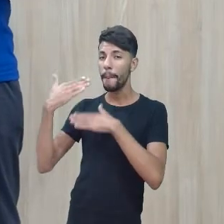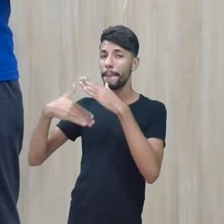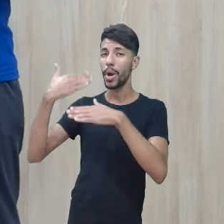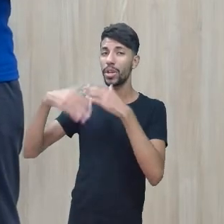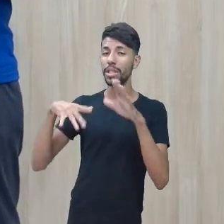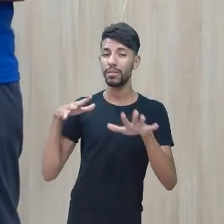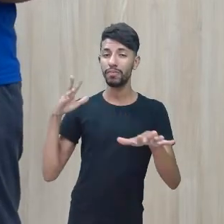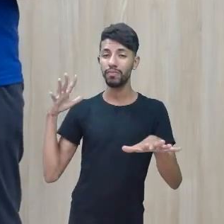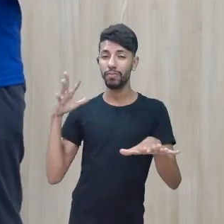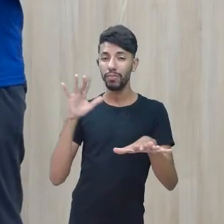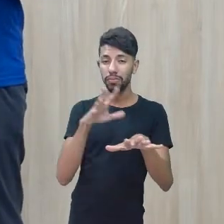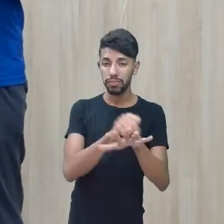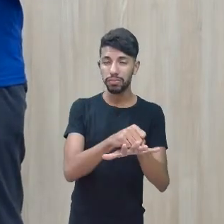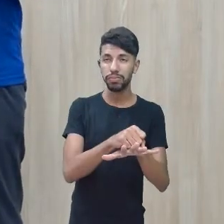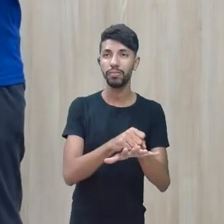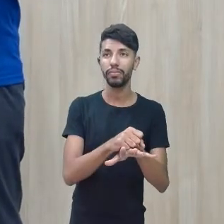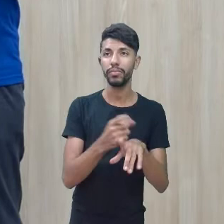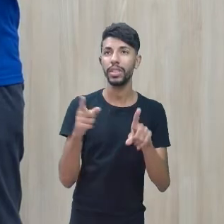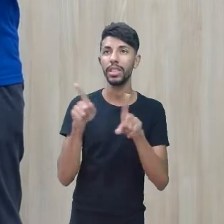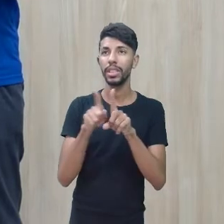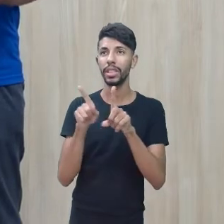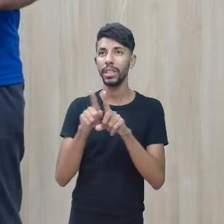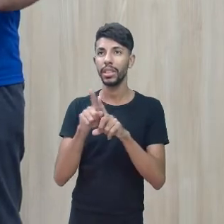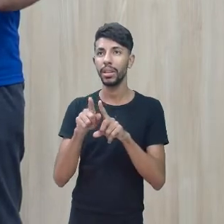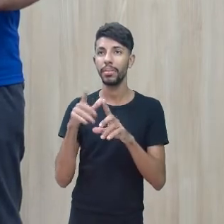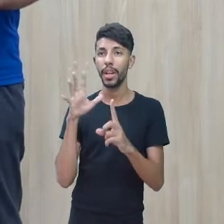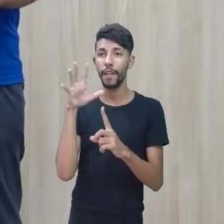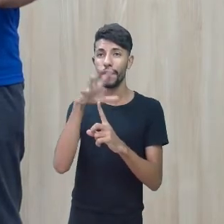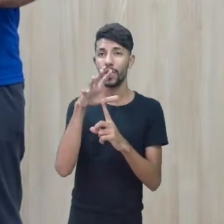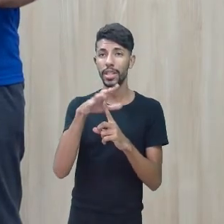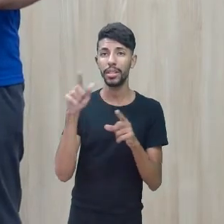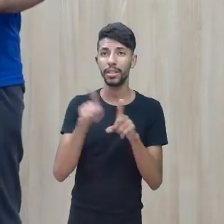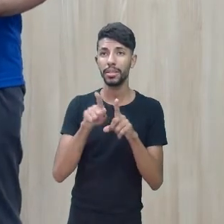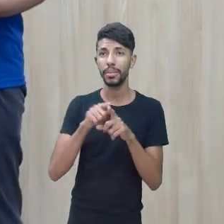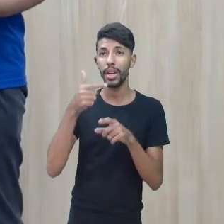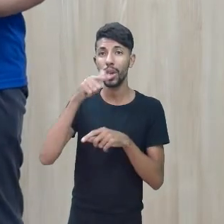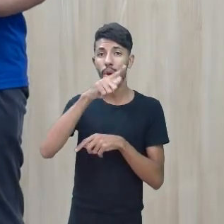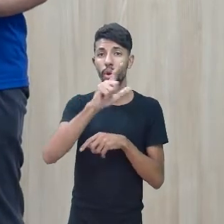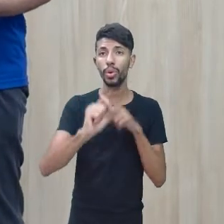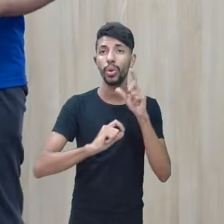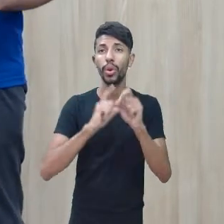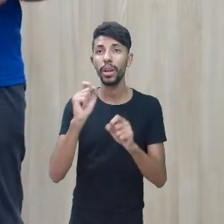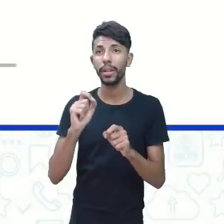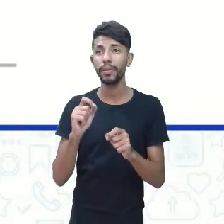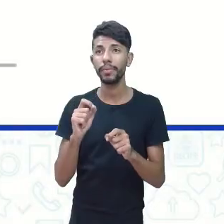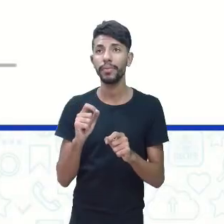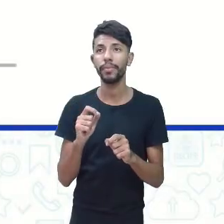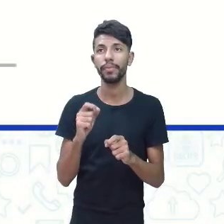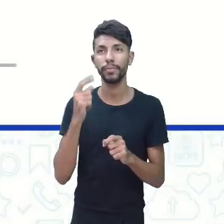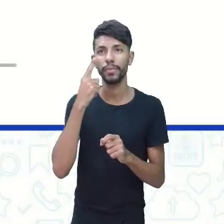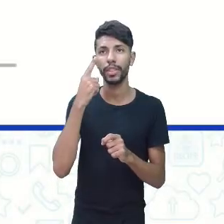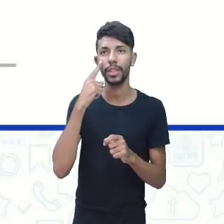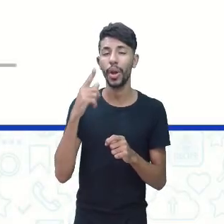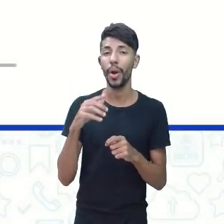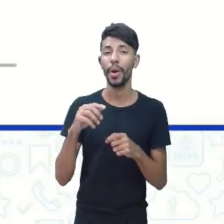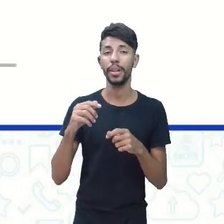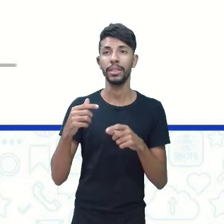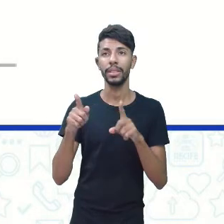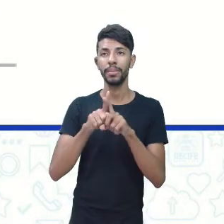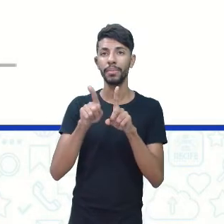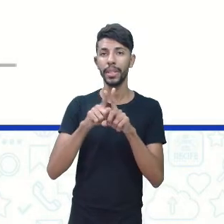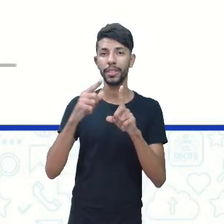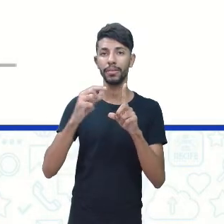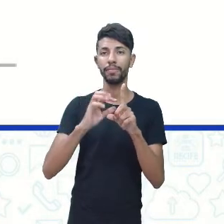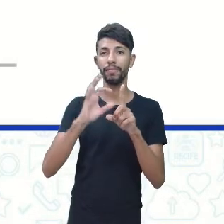também vai refletir, ó, não só no analfabetismo, viu? Seguimos aqui, ó. Taxa de mortalidade